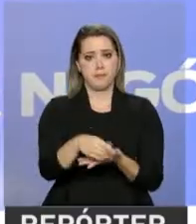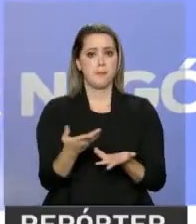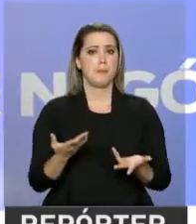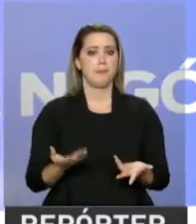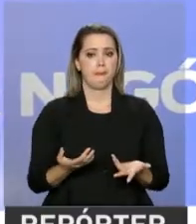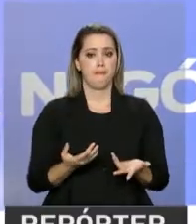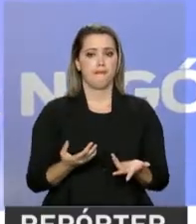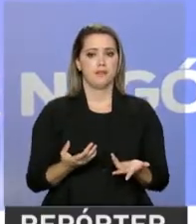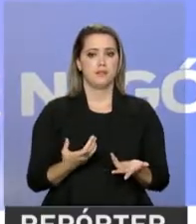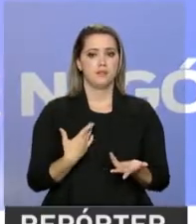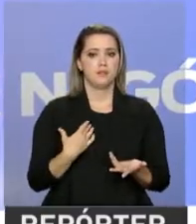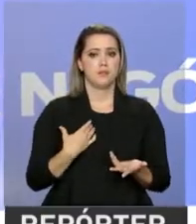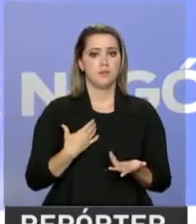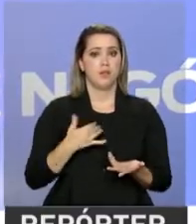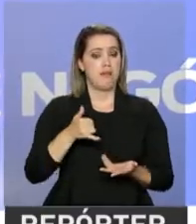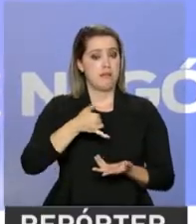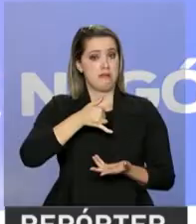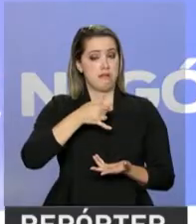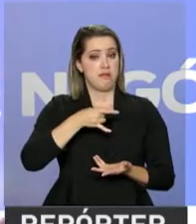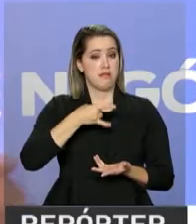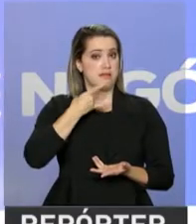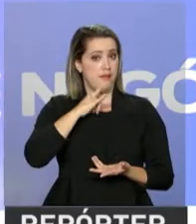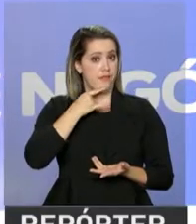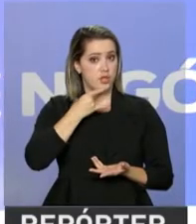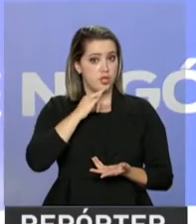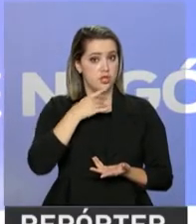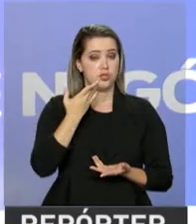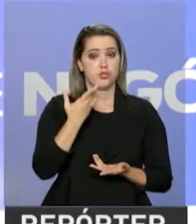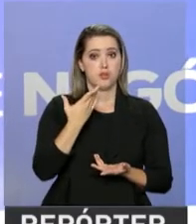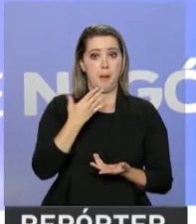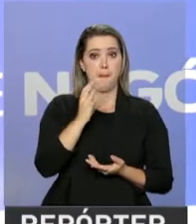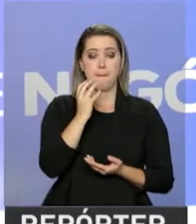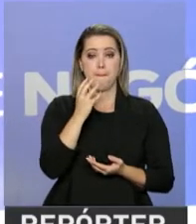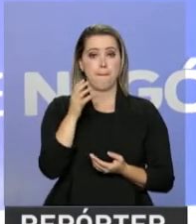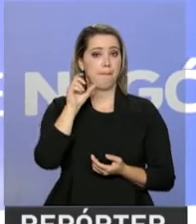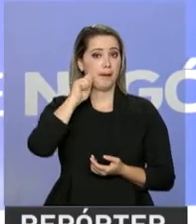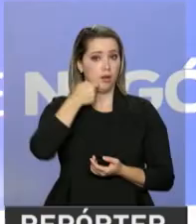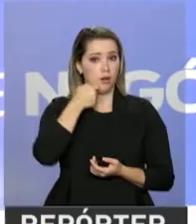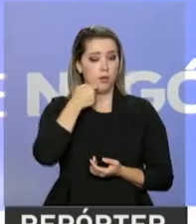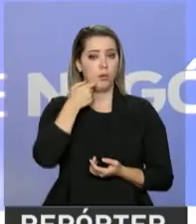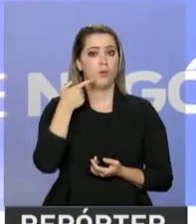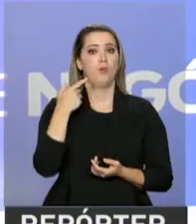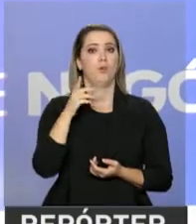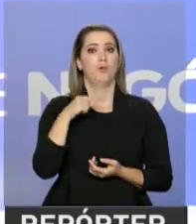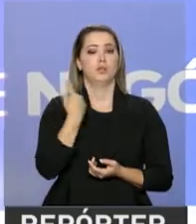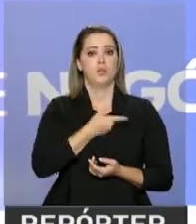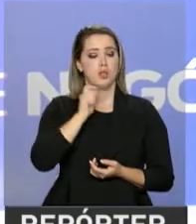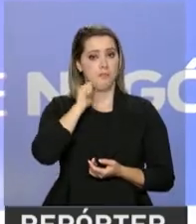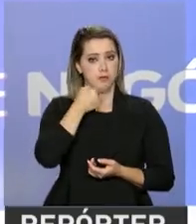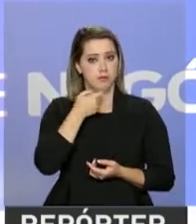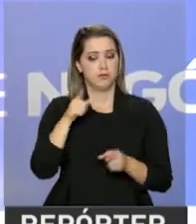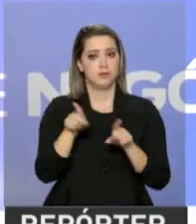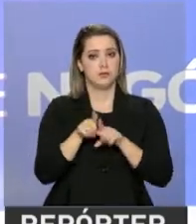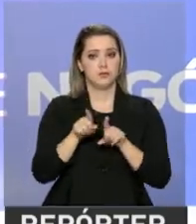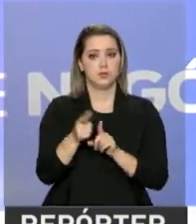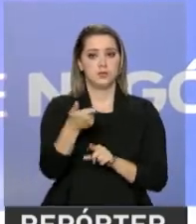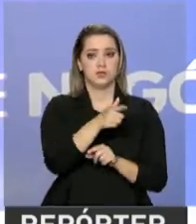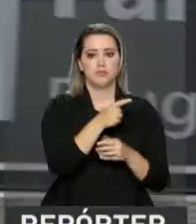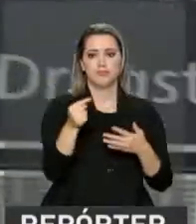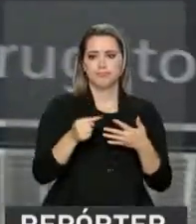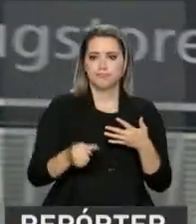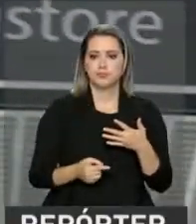uma cervejaria por exemplo com padarias que a gente está licitando em nossos aeroportos entre outros